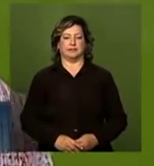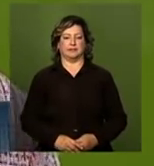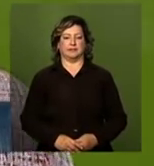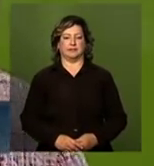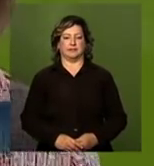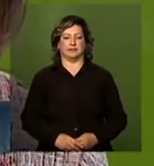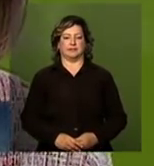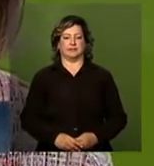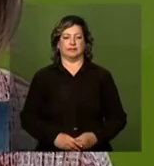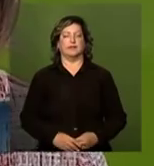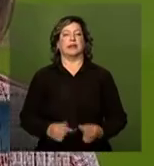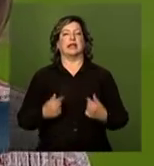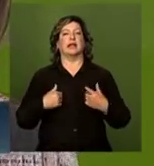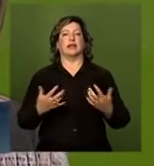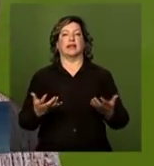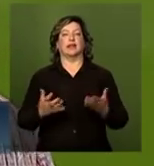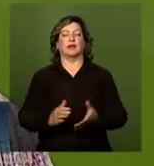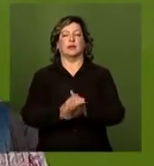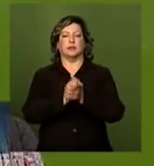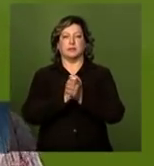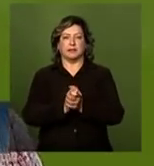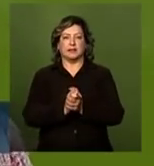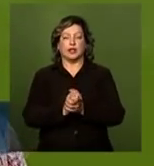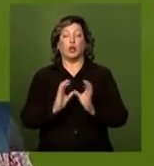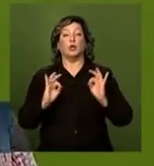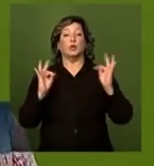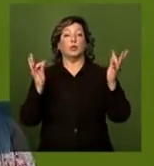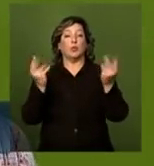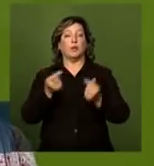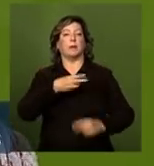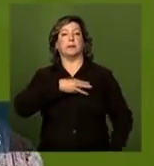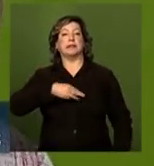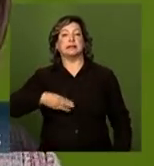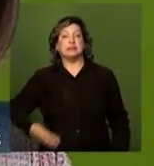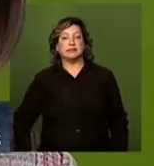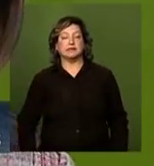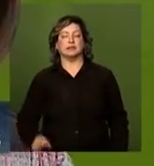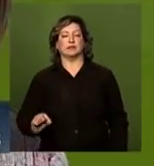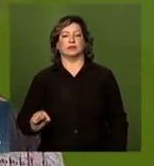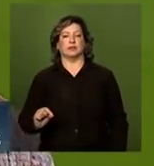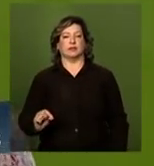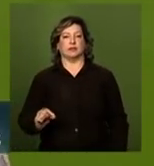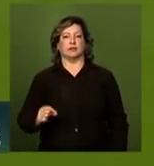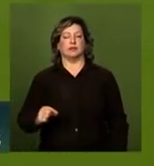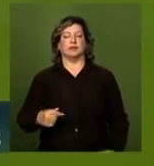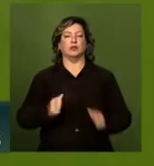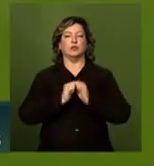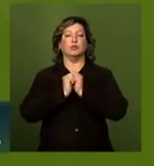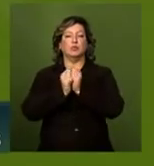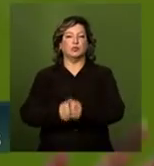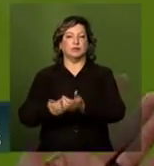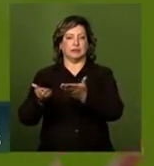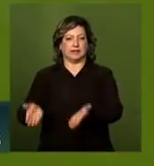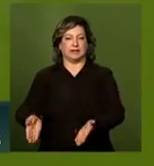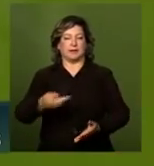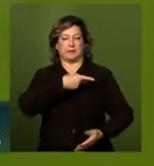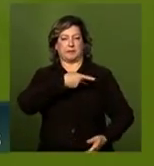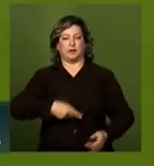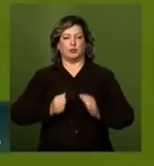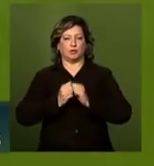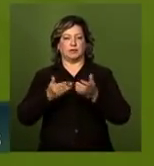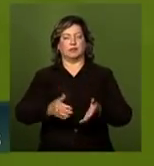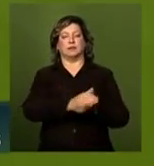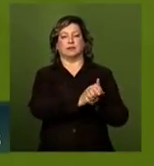quero quero cumprimentar todos os ministros que acompanham a nossa presidenta quero saudar